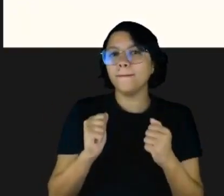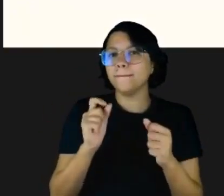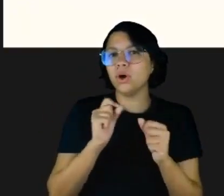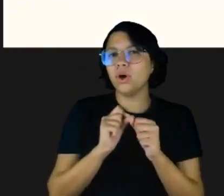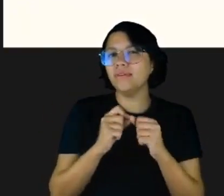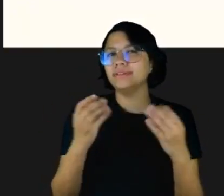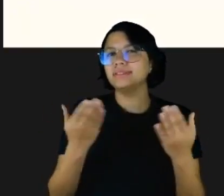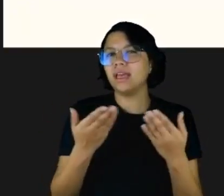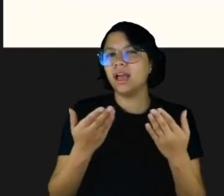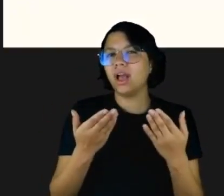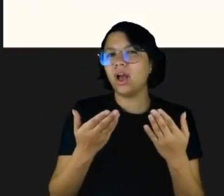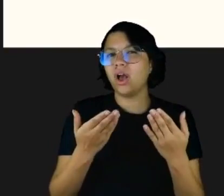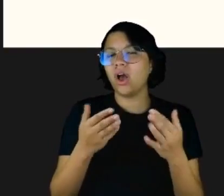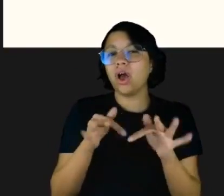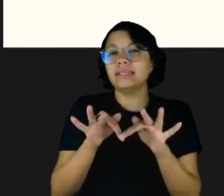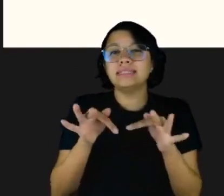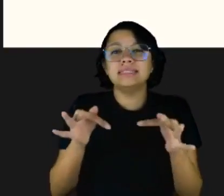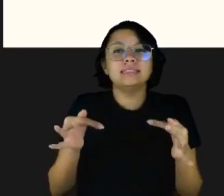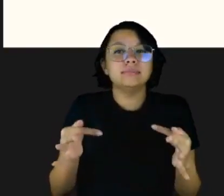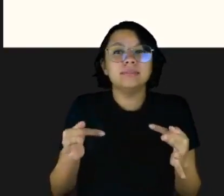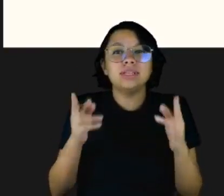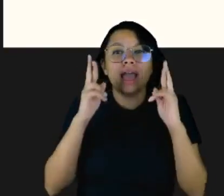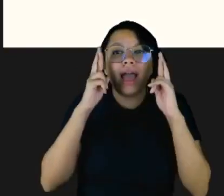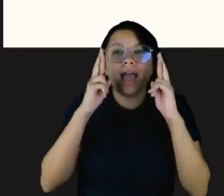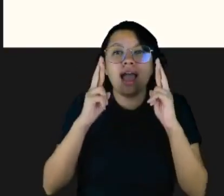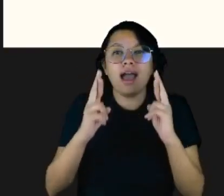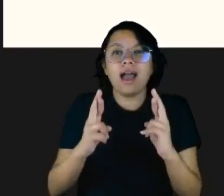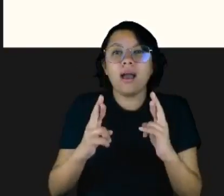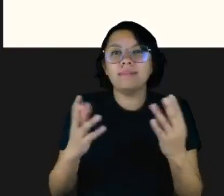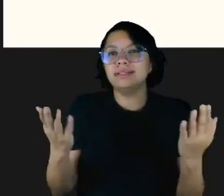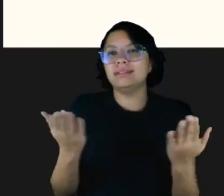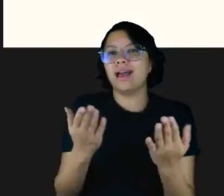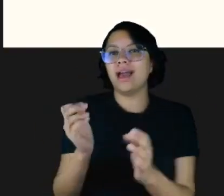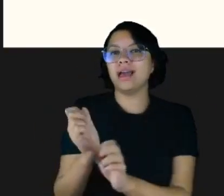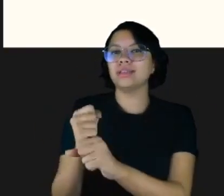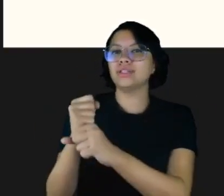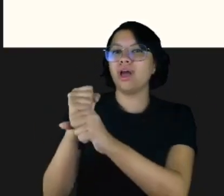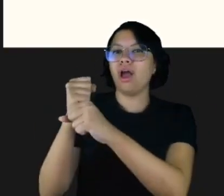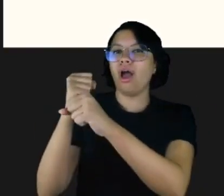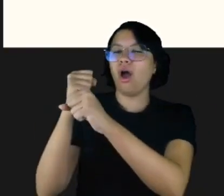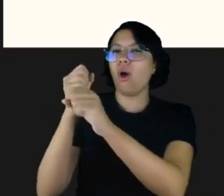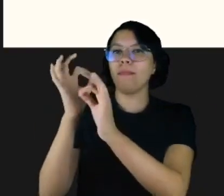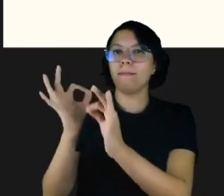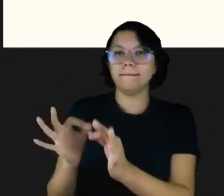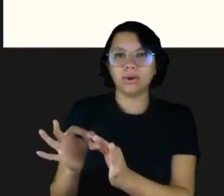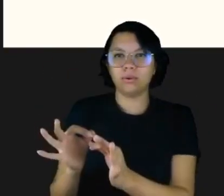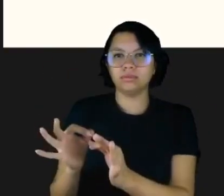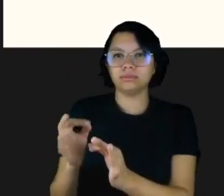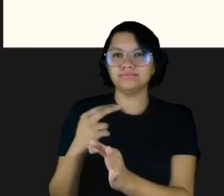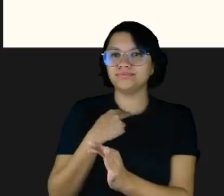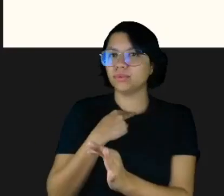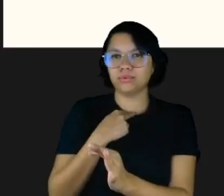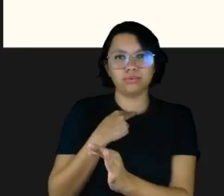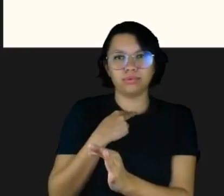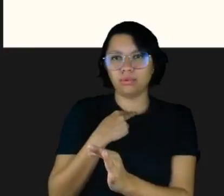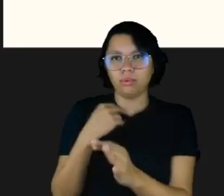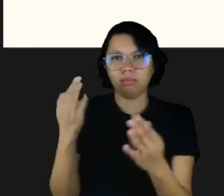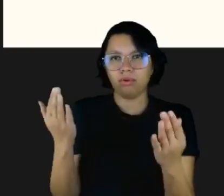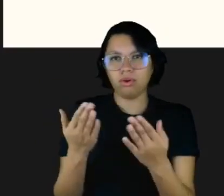é simplesmente respeitar essa obra pronta. E eu não posso